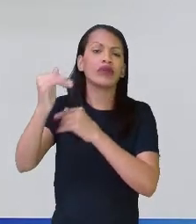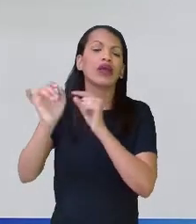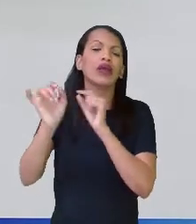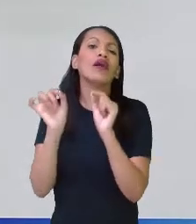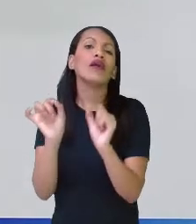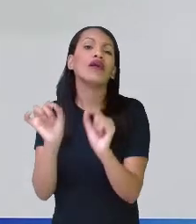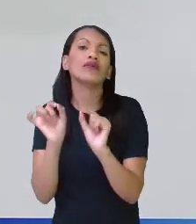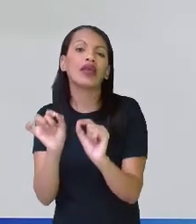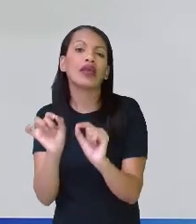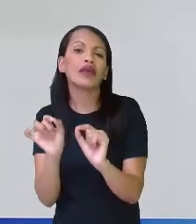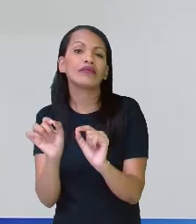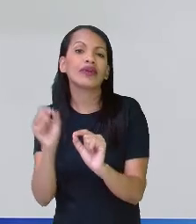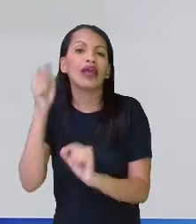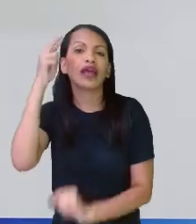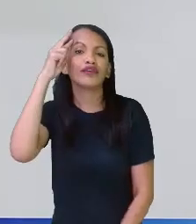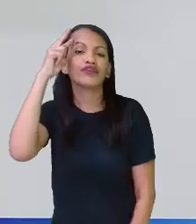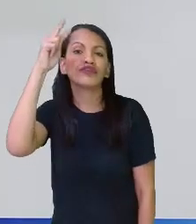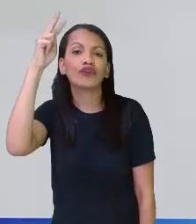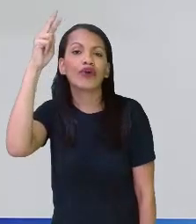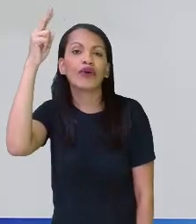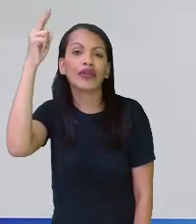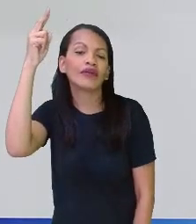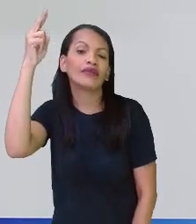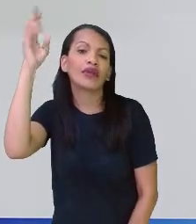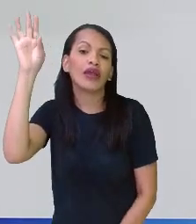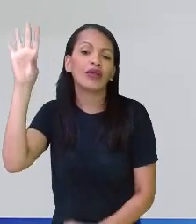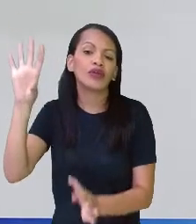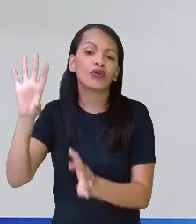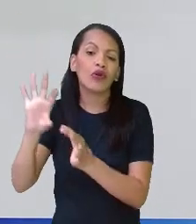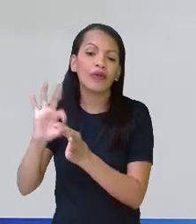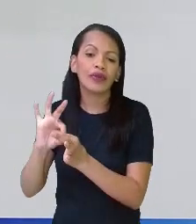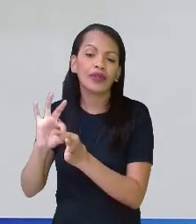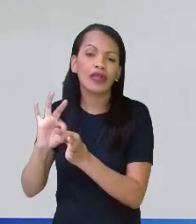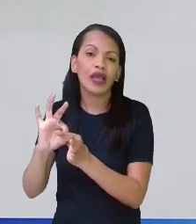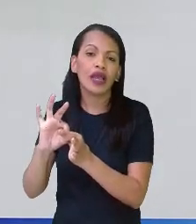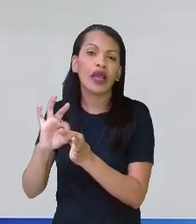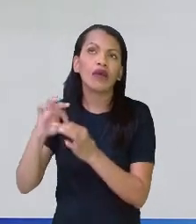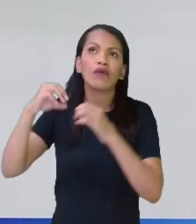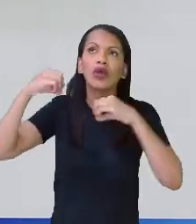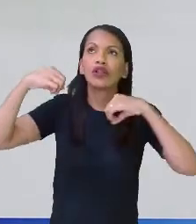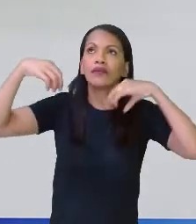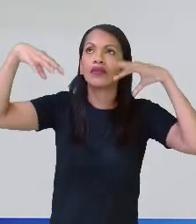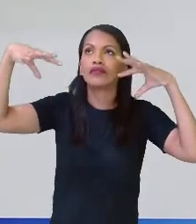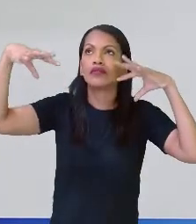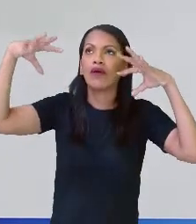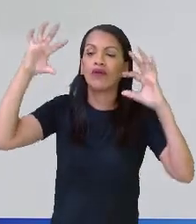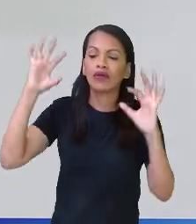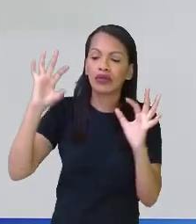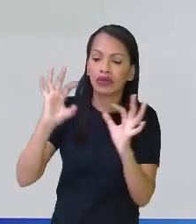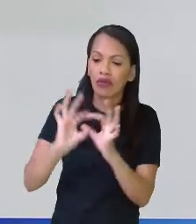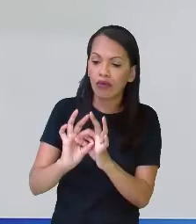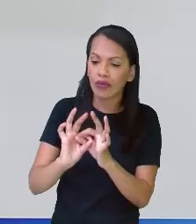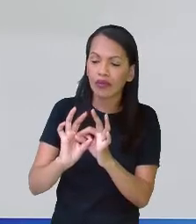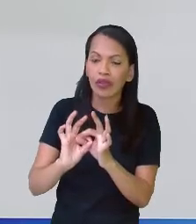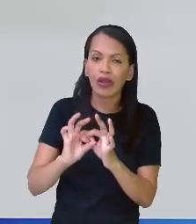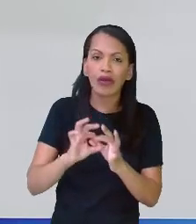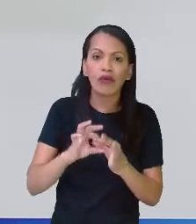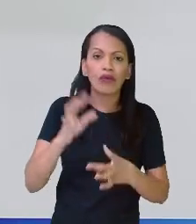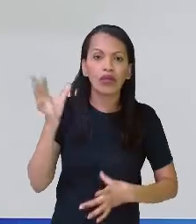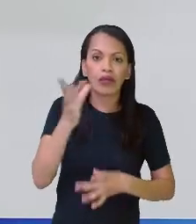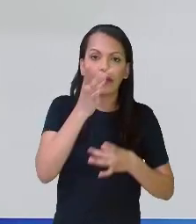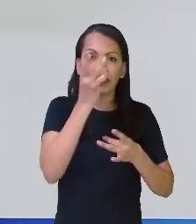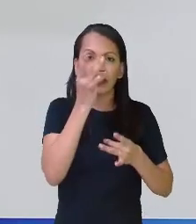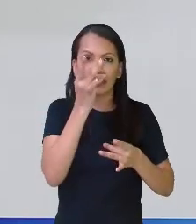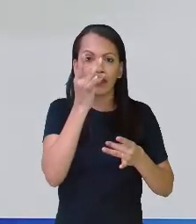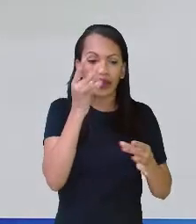a personagem, desde como vai ser montado esse cenário, a sua iluminação, a sua música, tudo depende do enredo,